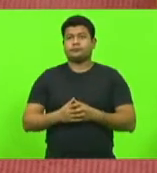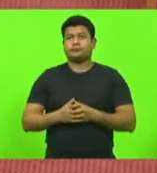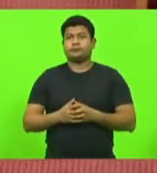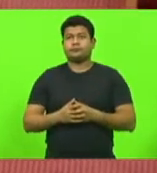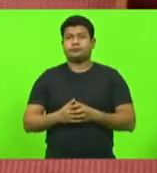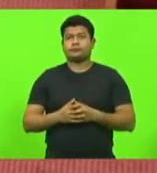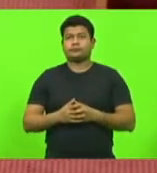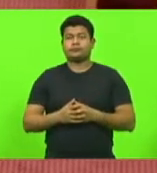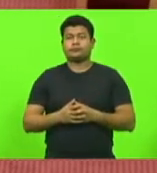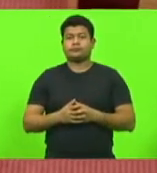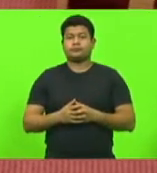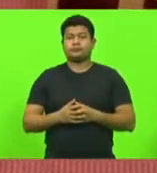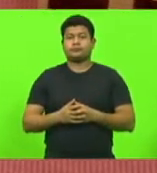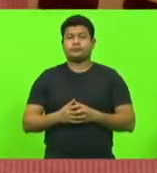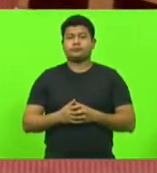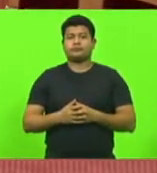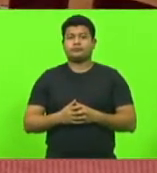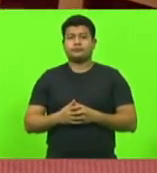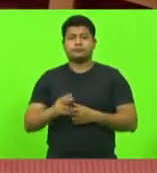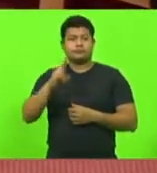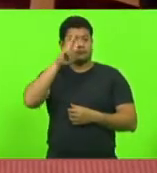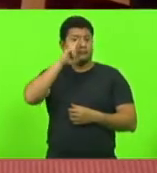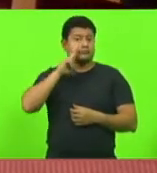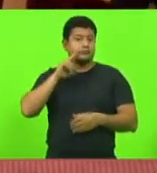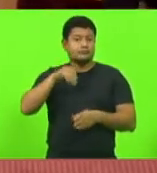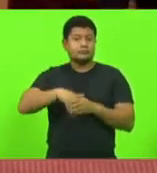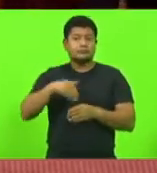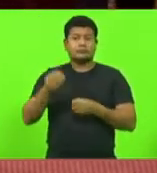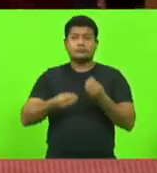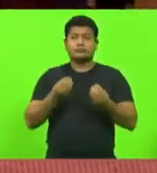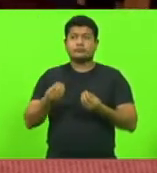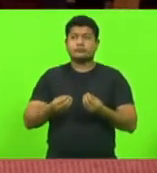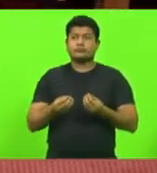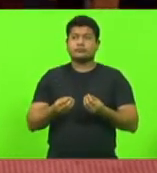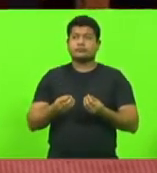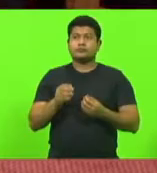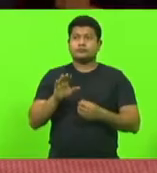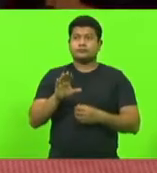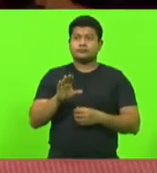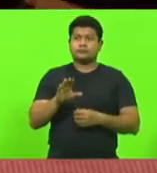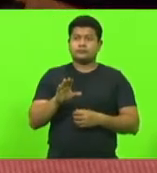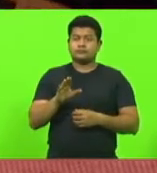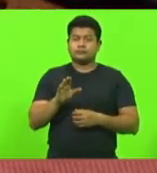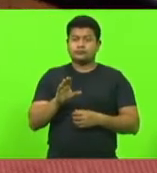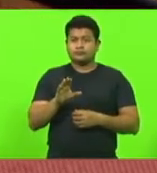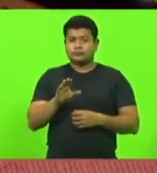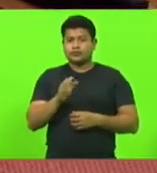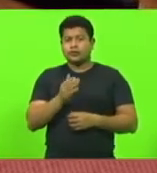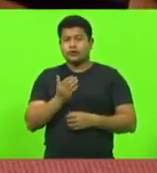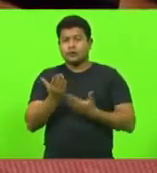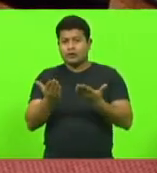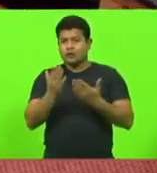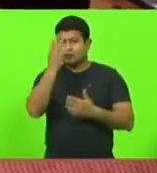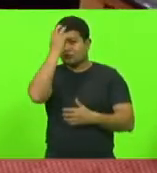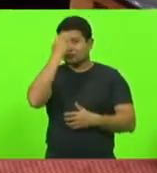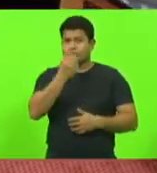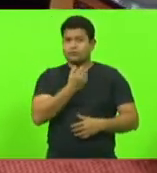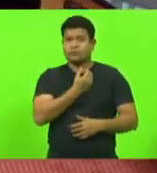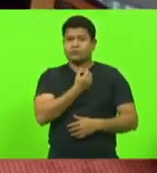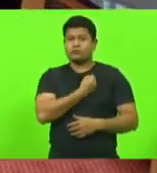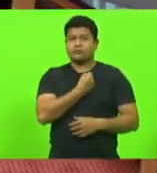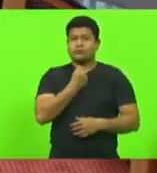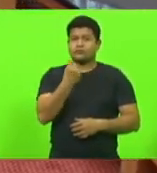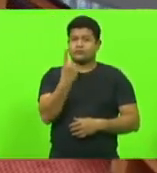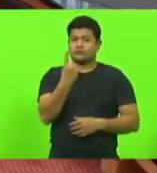Como vota o deputado Ivan Nats? Deputado Ismael dos Santos? Deputado Ismael dos Santos, vota 1, vota sim. Como